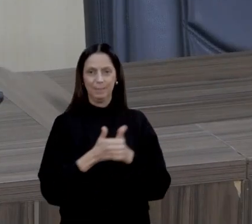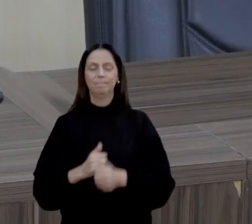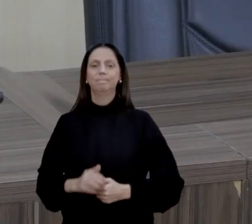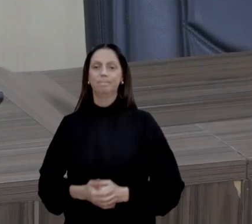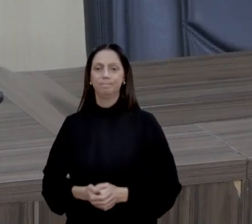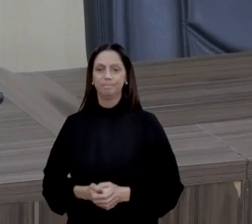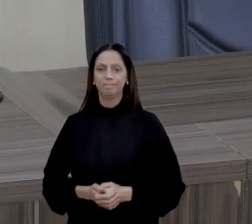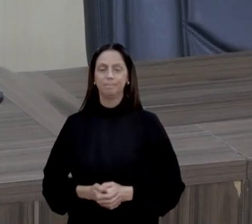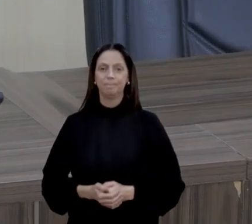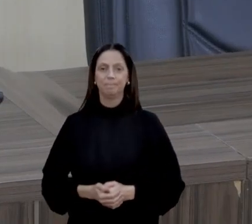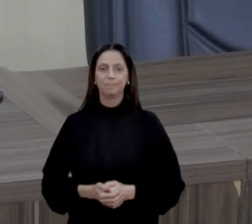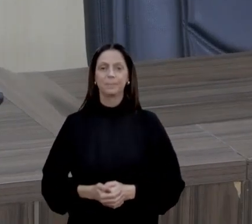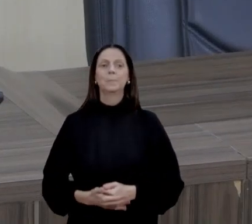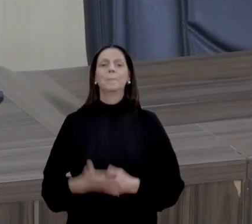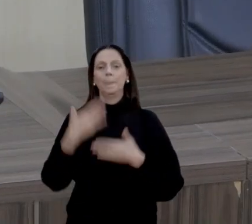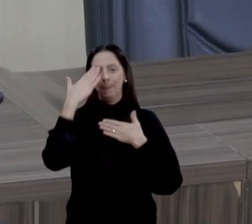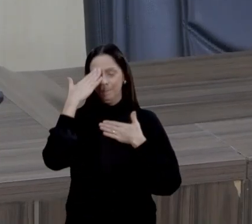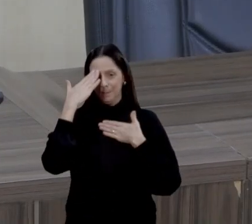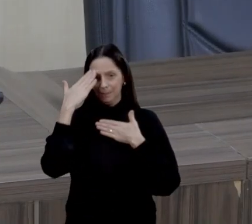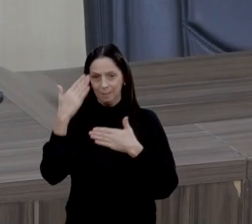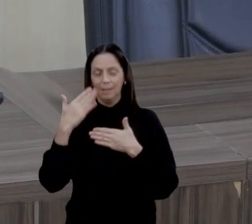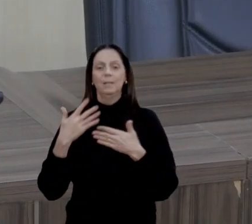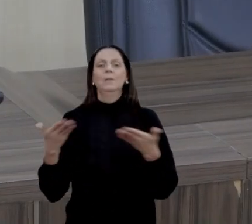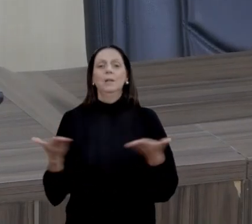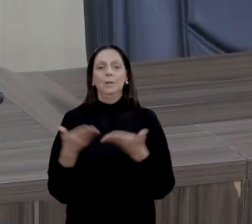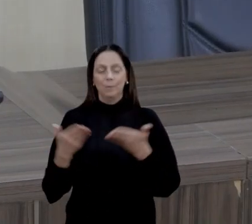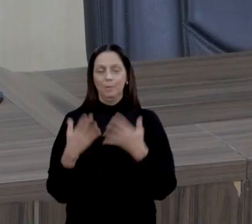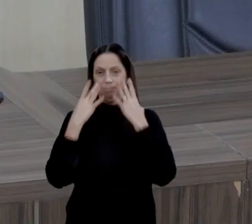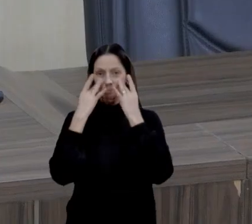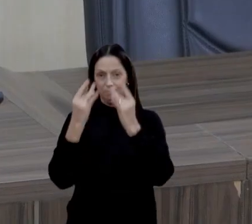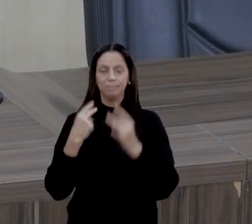Obrigado. Passamos a ouvir Bruno Win, do Partido Novo, pelo tempo de até 4 minutos.